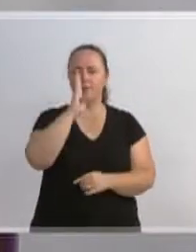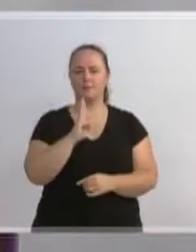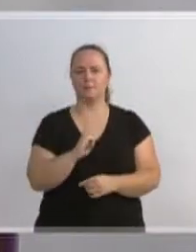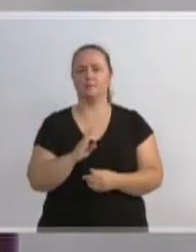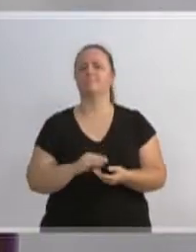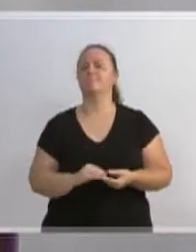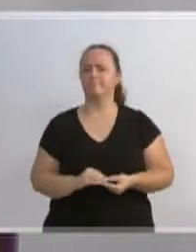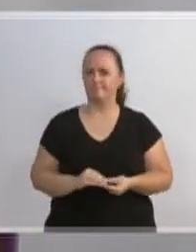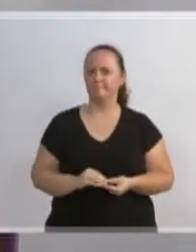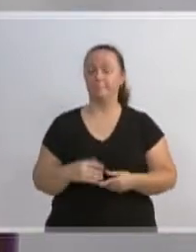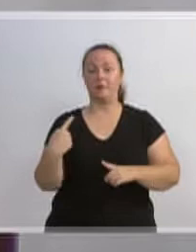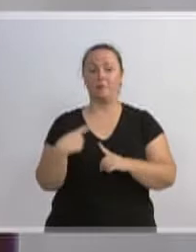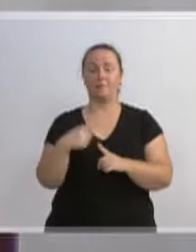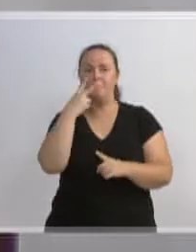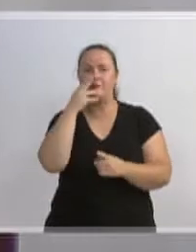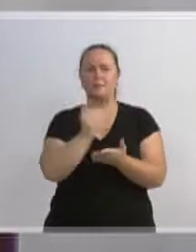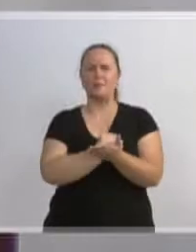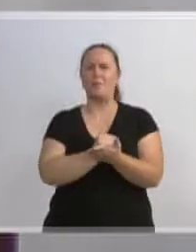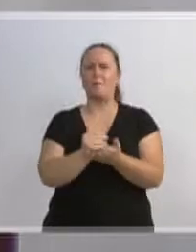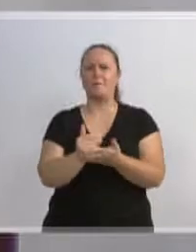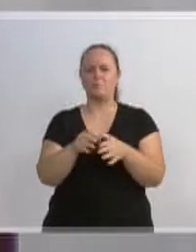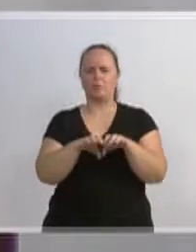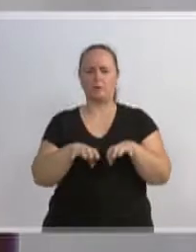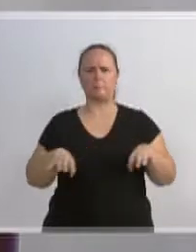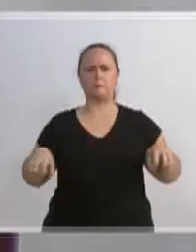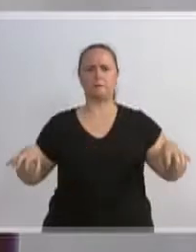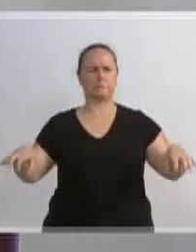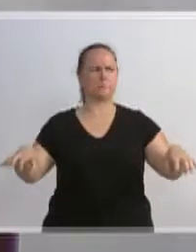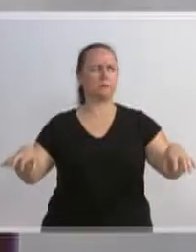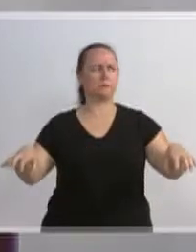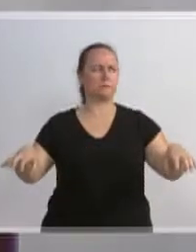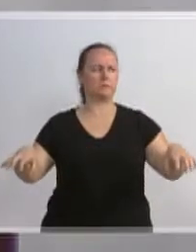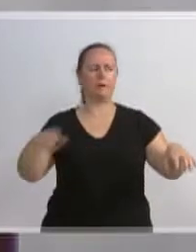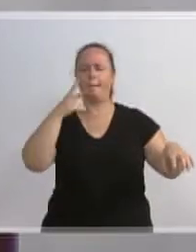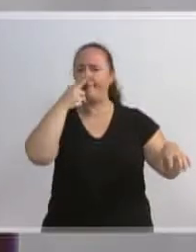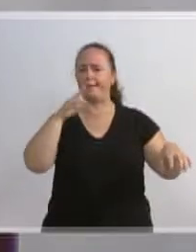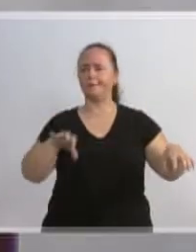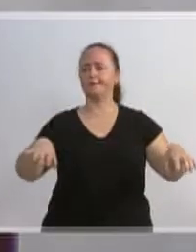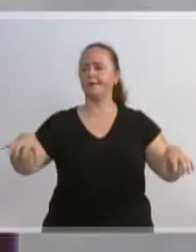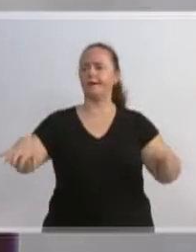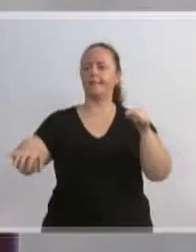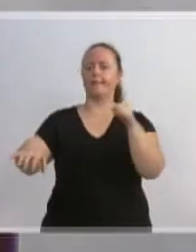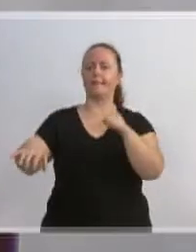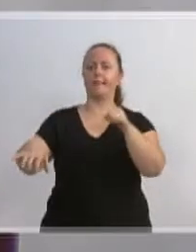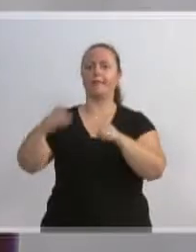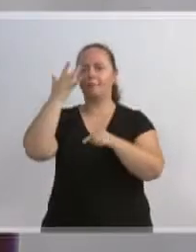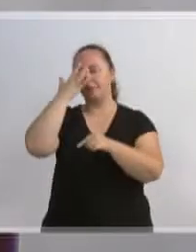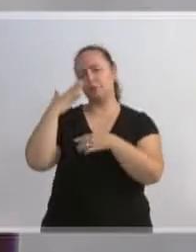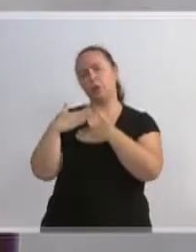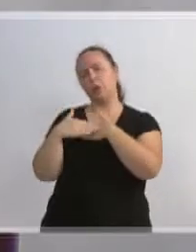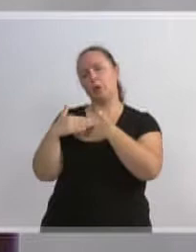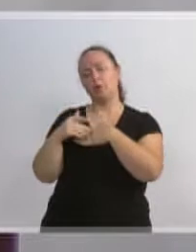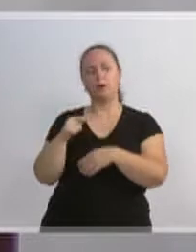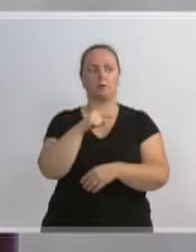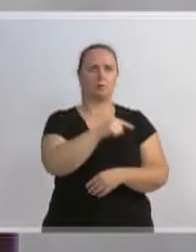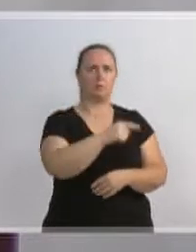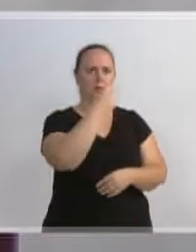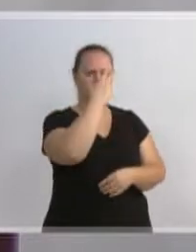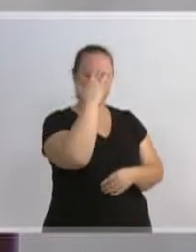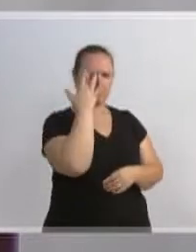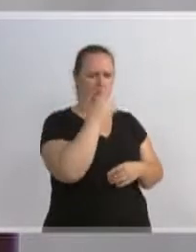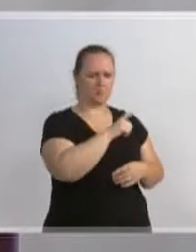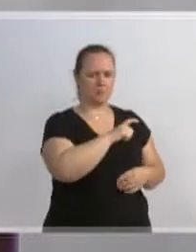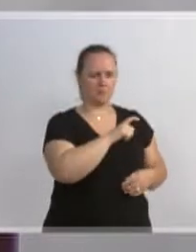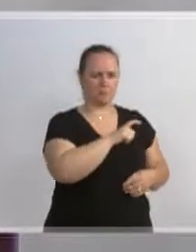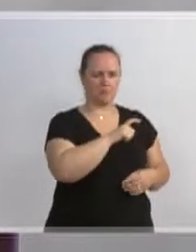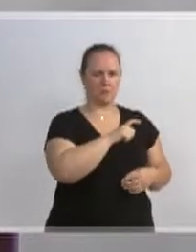que se criou uma visão um pouco divisora, como se de um lado nós tivéssemos pessoas angelicais e do outro lado nós tivéssemos pessoas diabólicas.